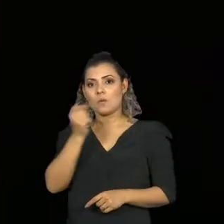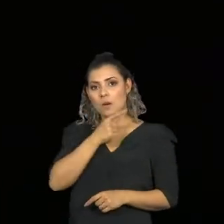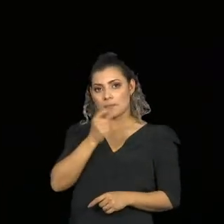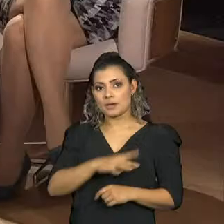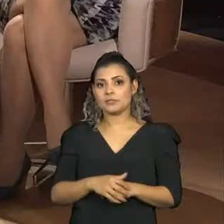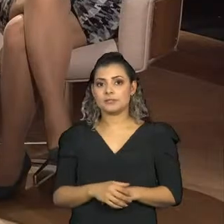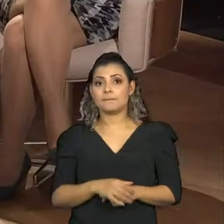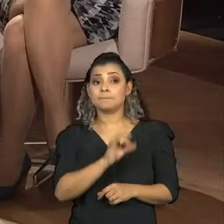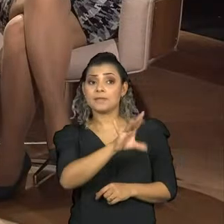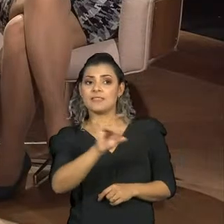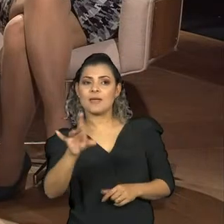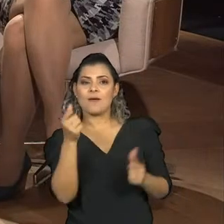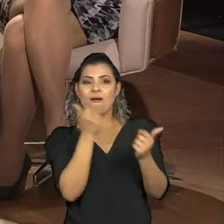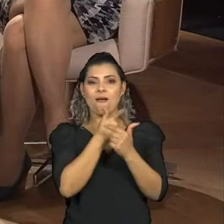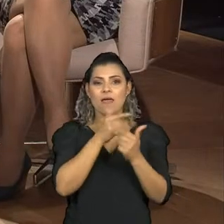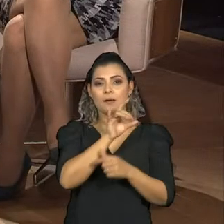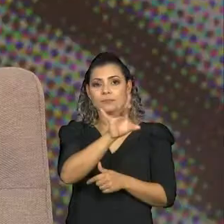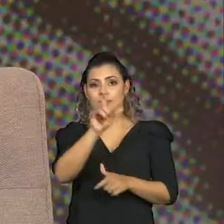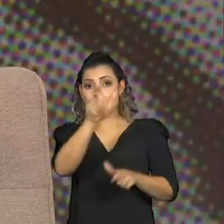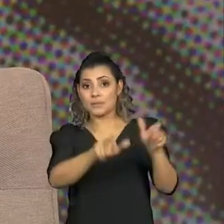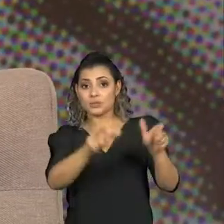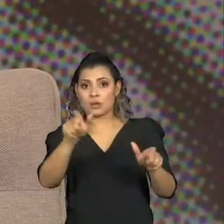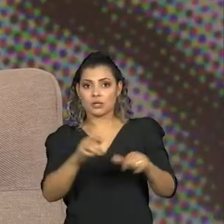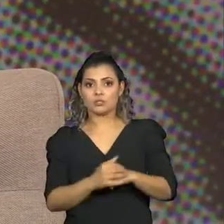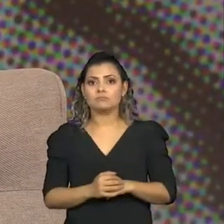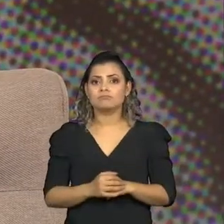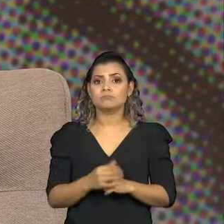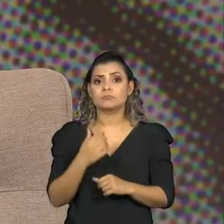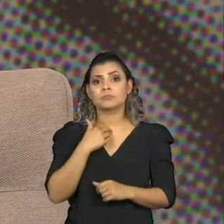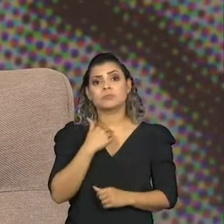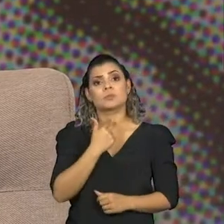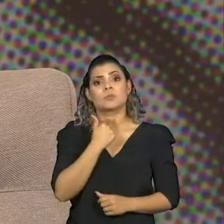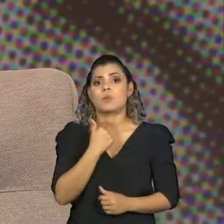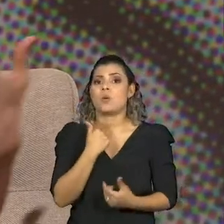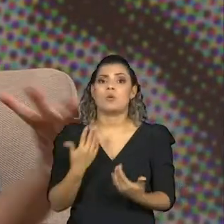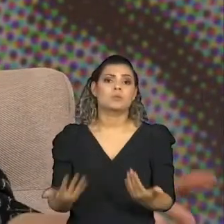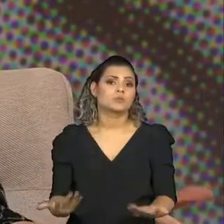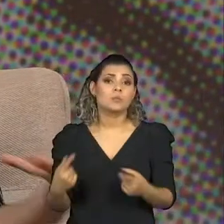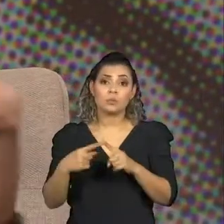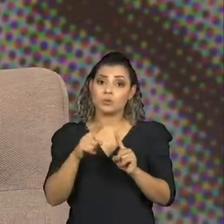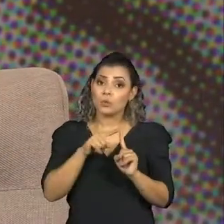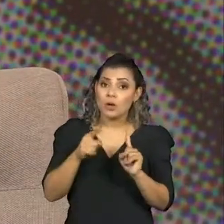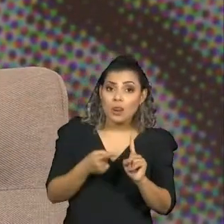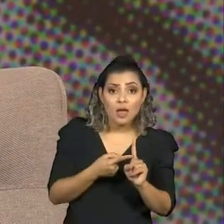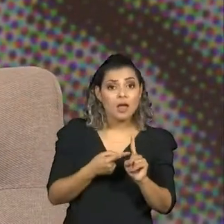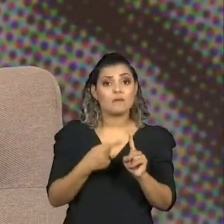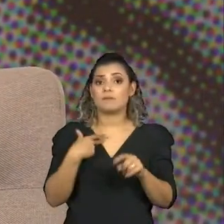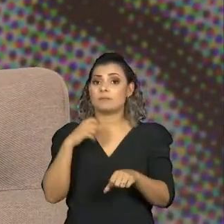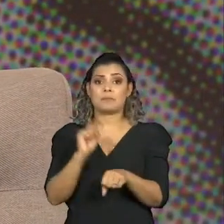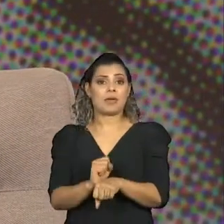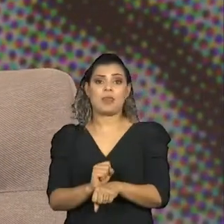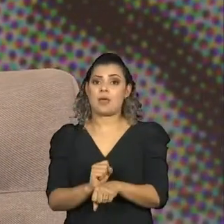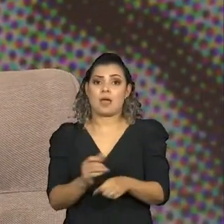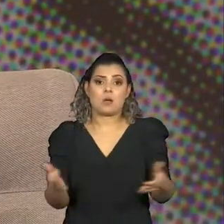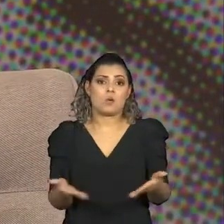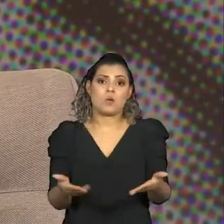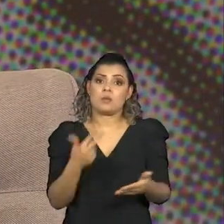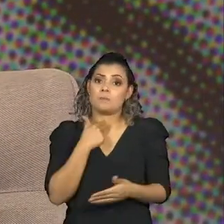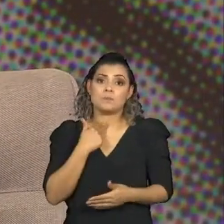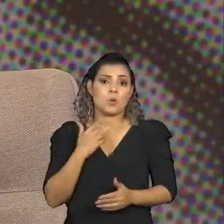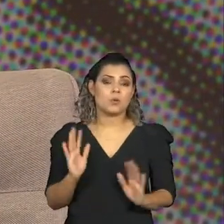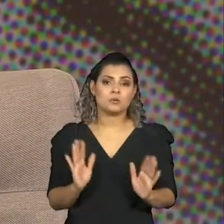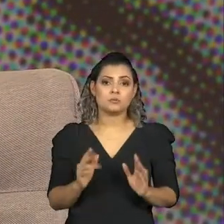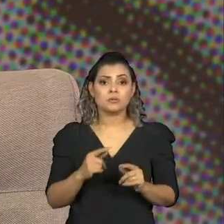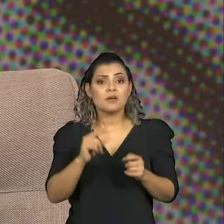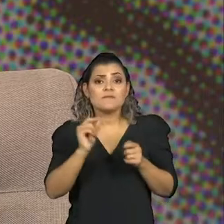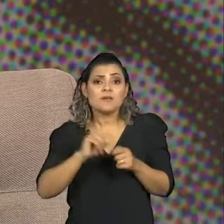um vagão. E aí eu falei, mas eu não posso, Manga, que pena, eu estou grávida, eu vou parar agora. Ele falou assim,